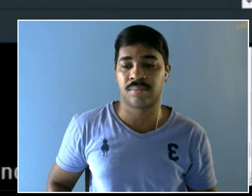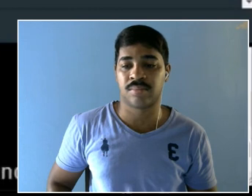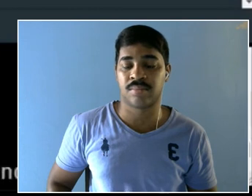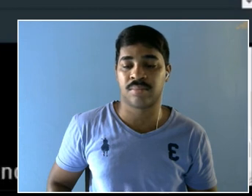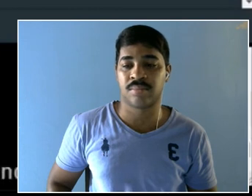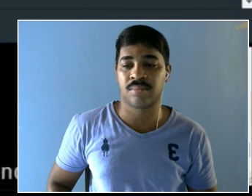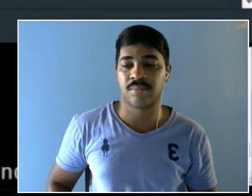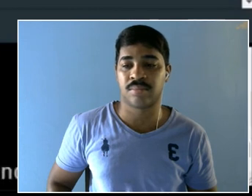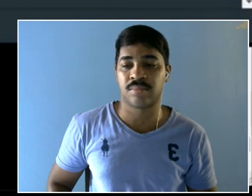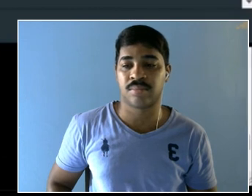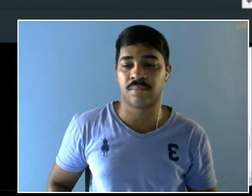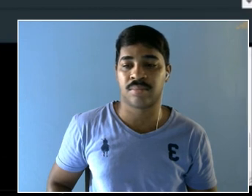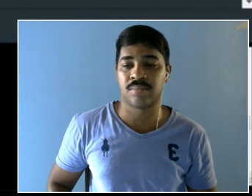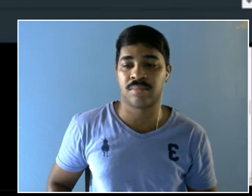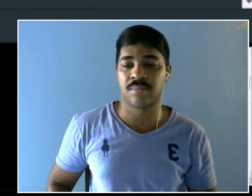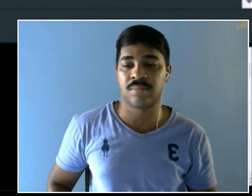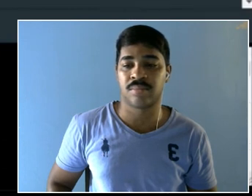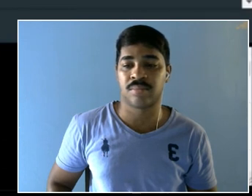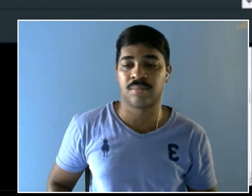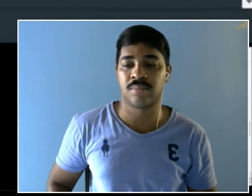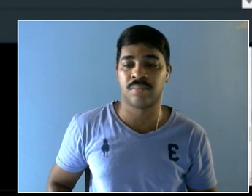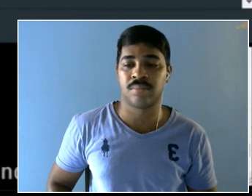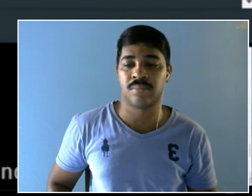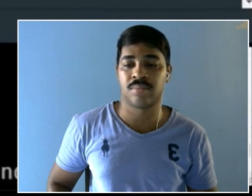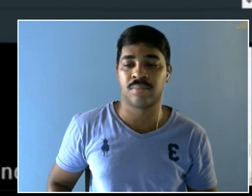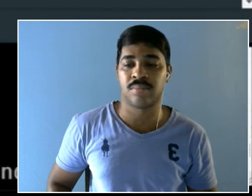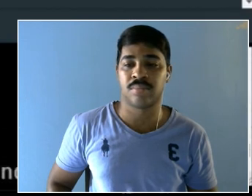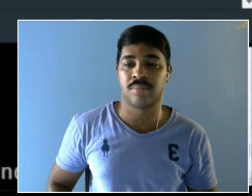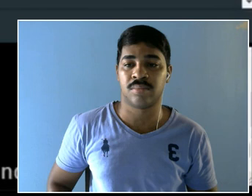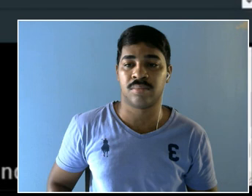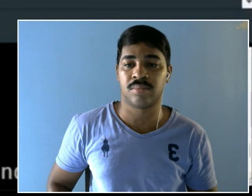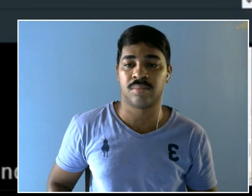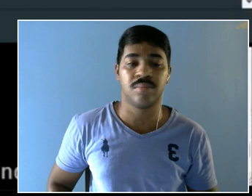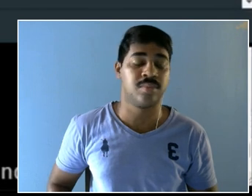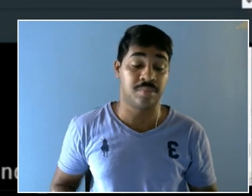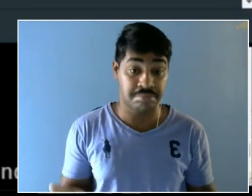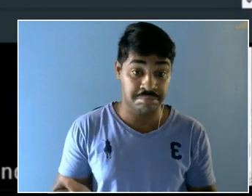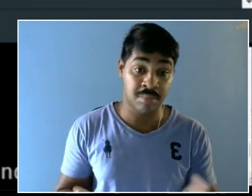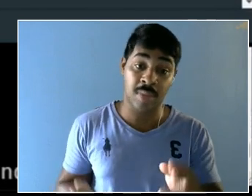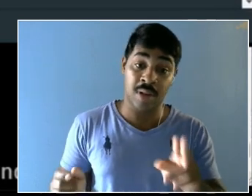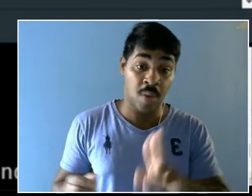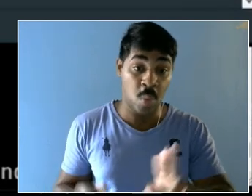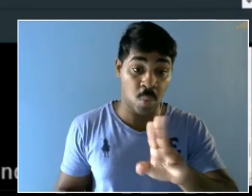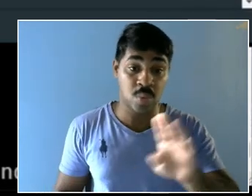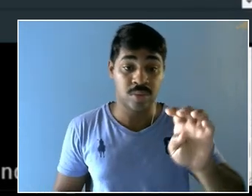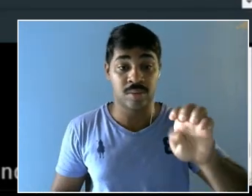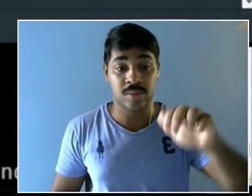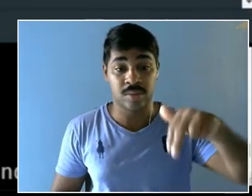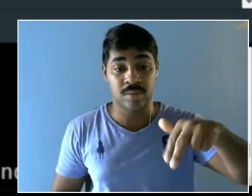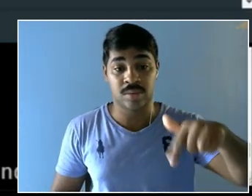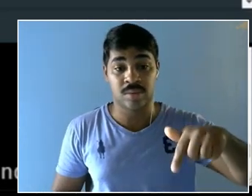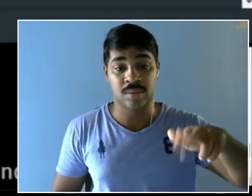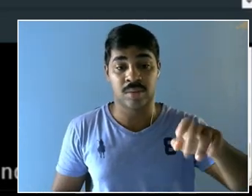ia ficar repetindo. Muito bem, essa é outra forma de utilizar o enquanto. Nós não utilizamos